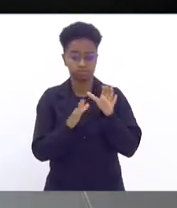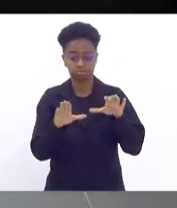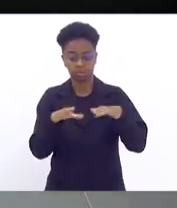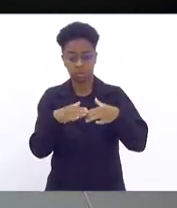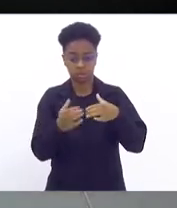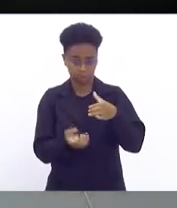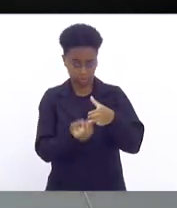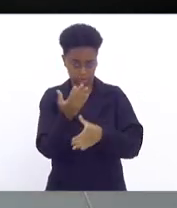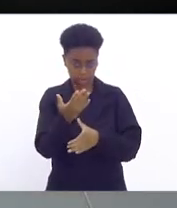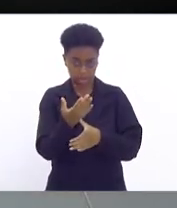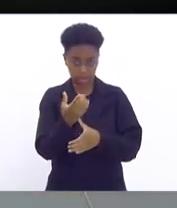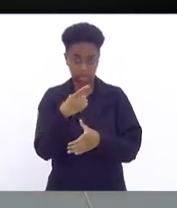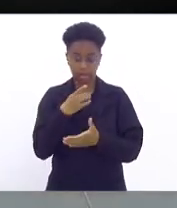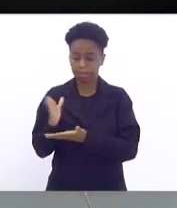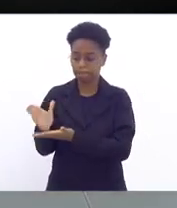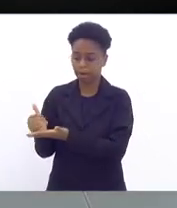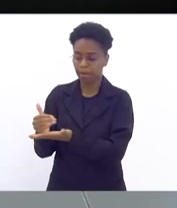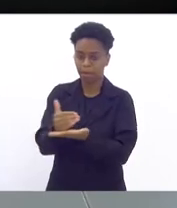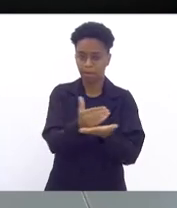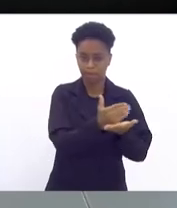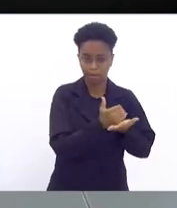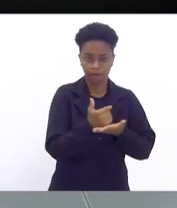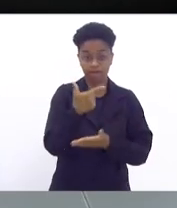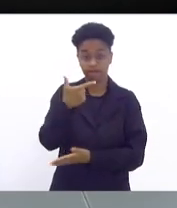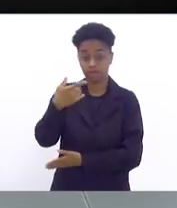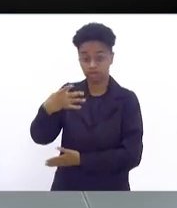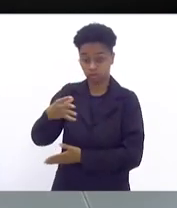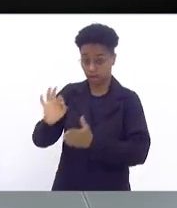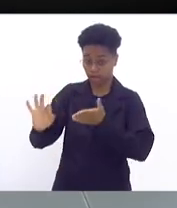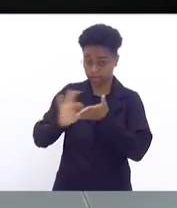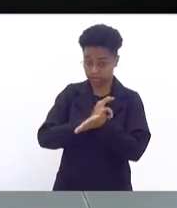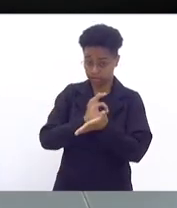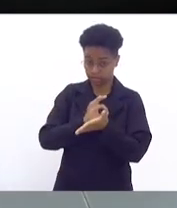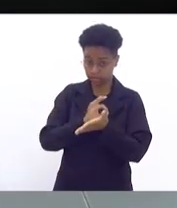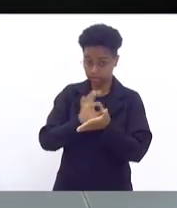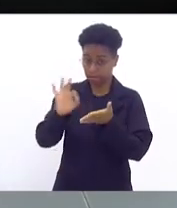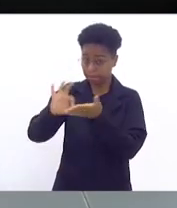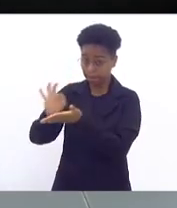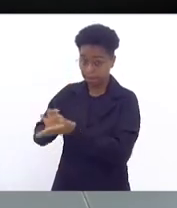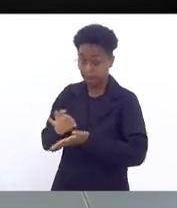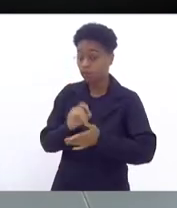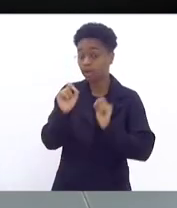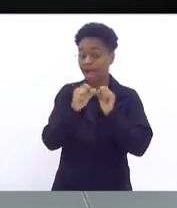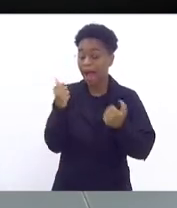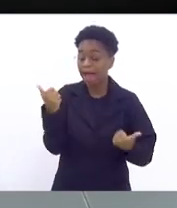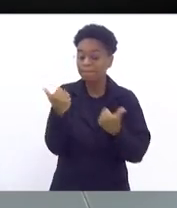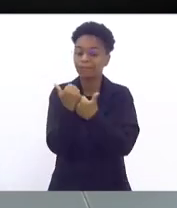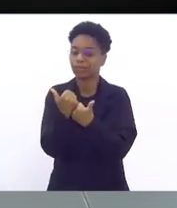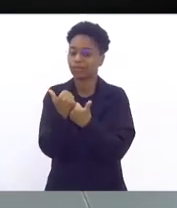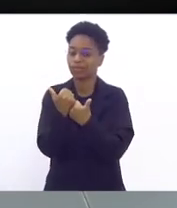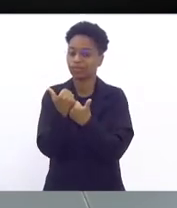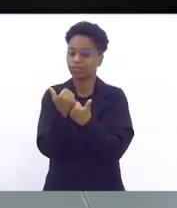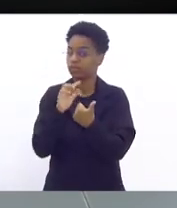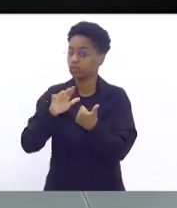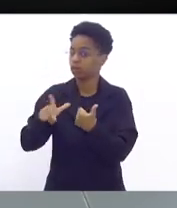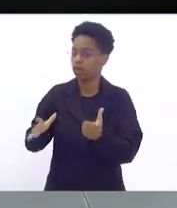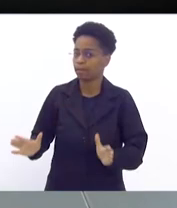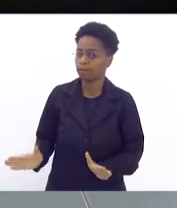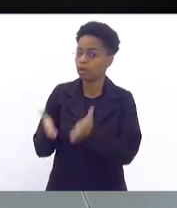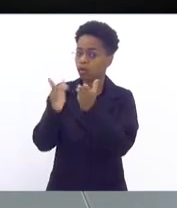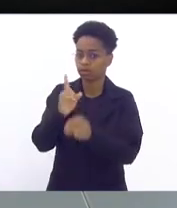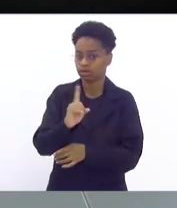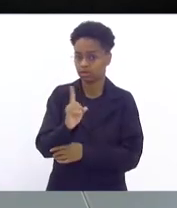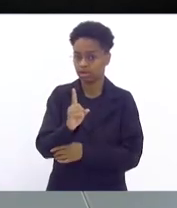colhe 24 assinaturas colhe assinatura de apoiamento não é aprovação nem de membros da